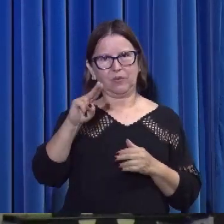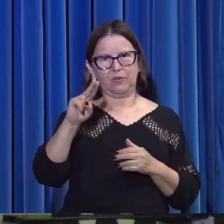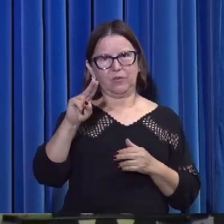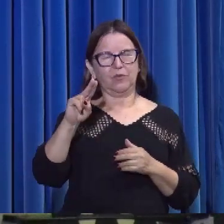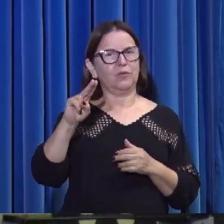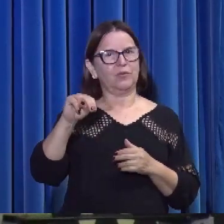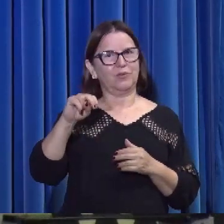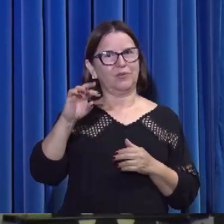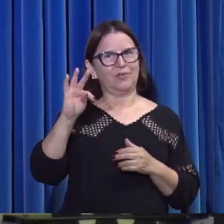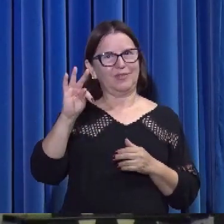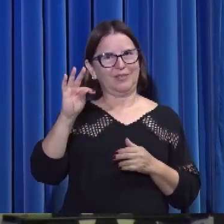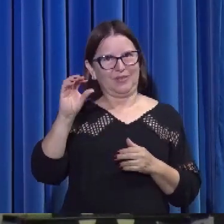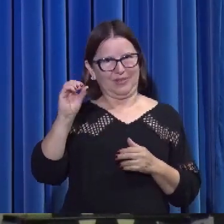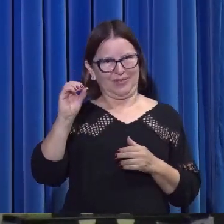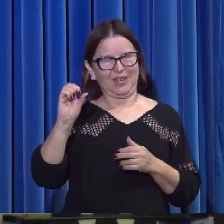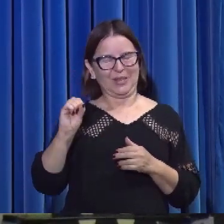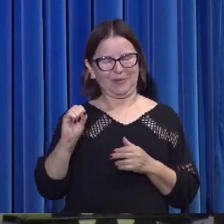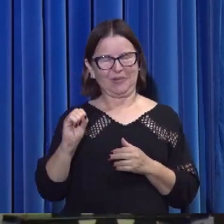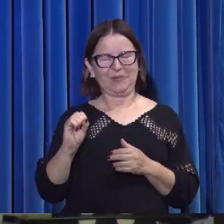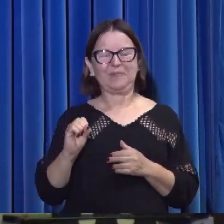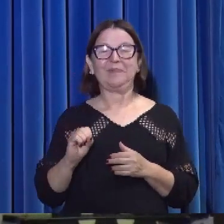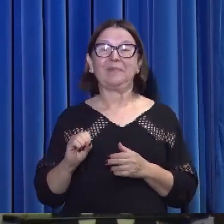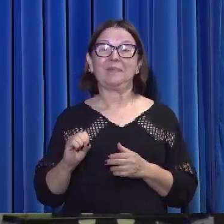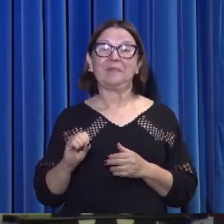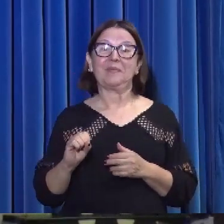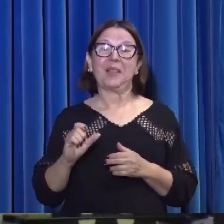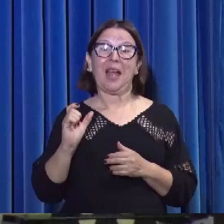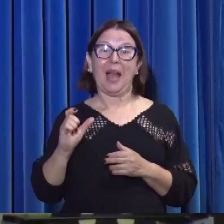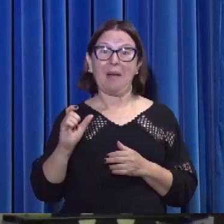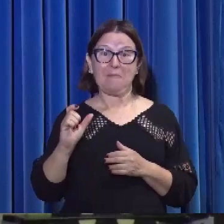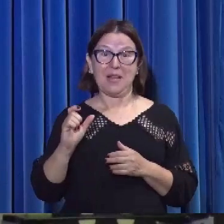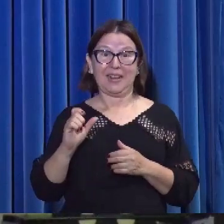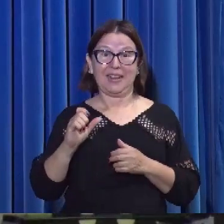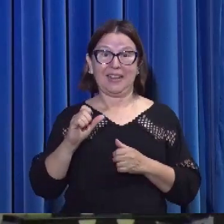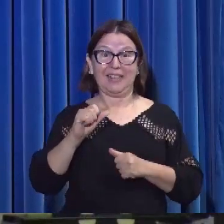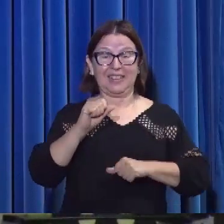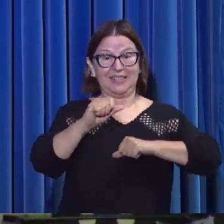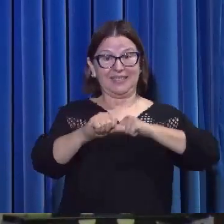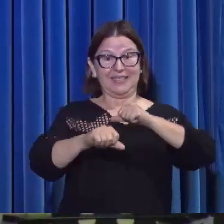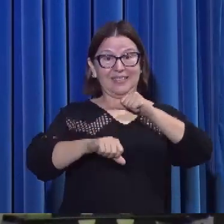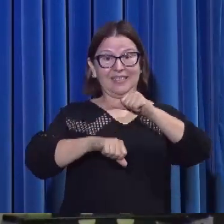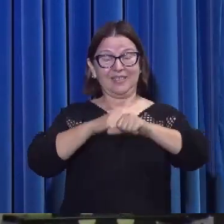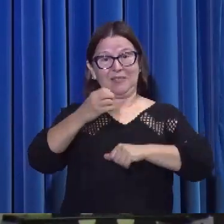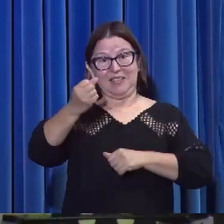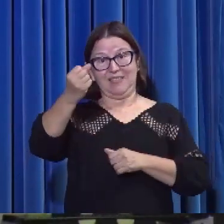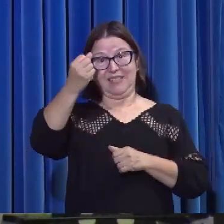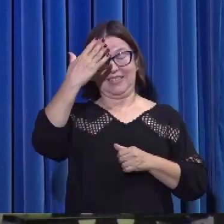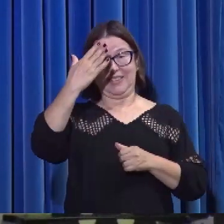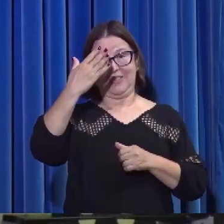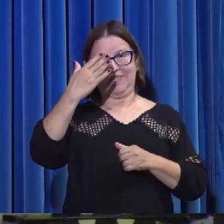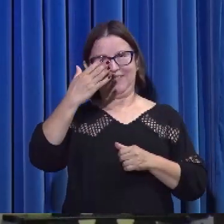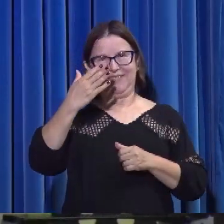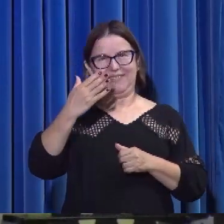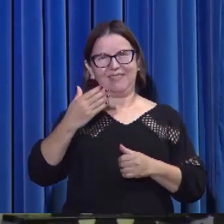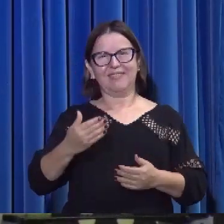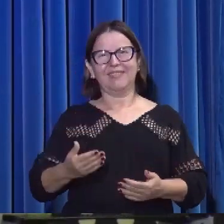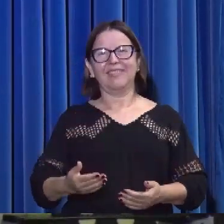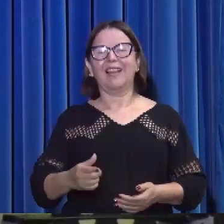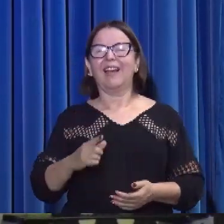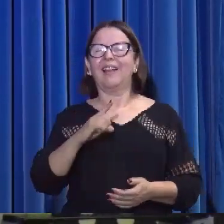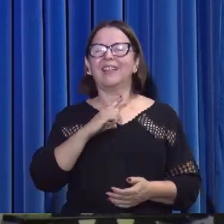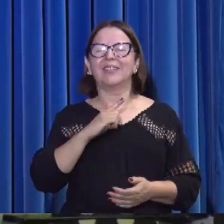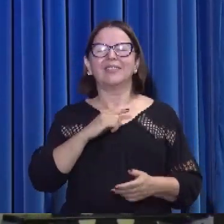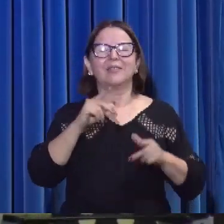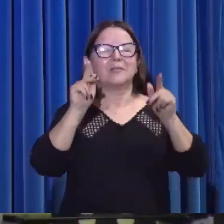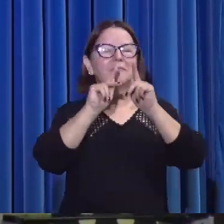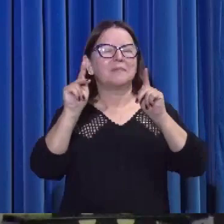a palavra, o logo se transformou em rema. E veio uma paz que excede